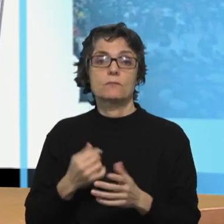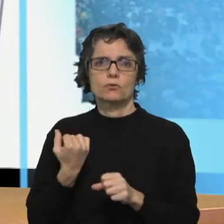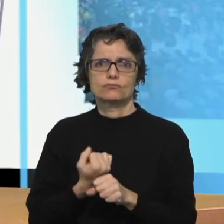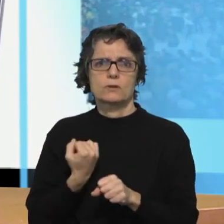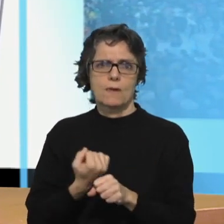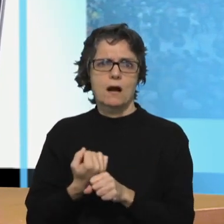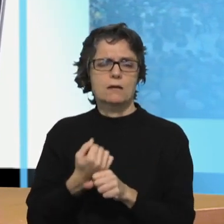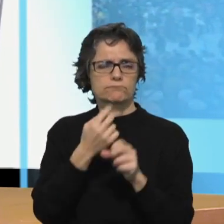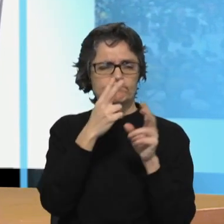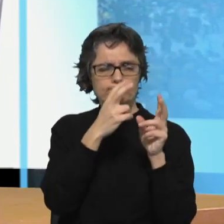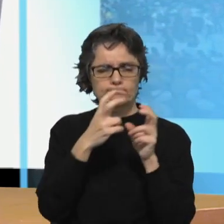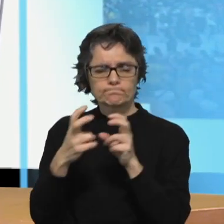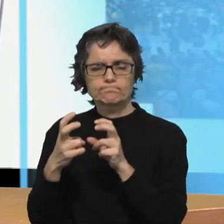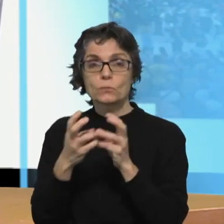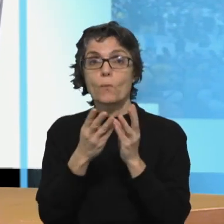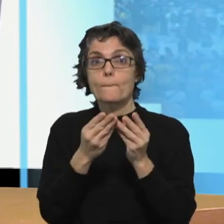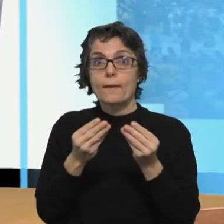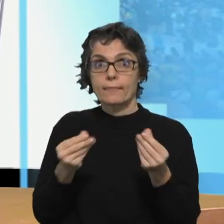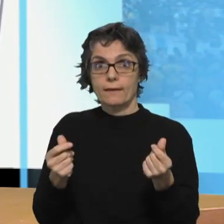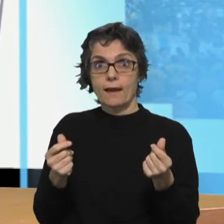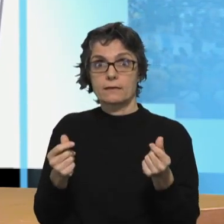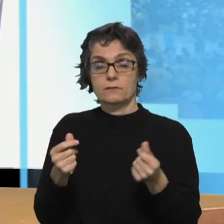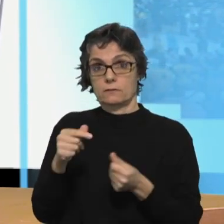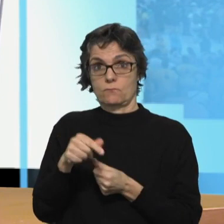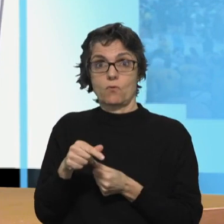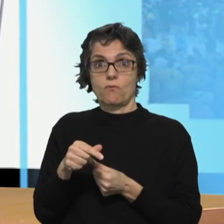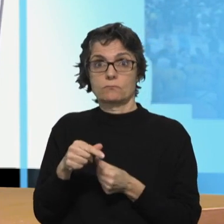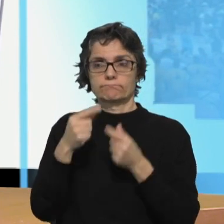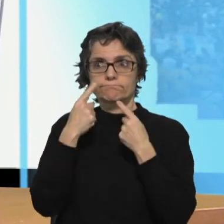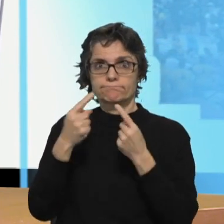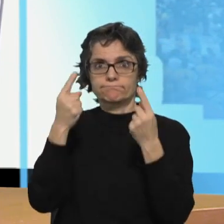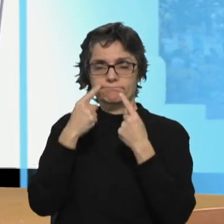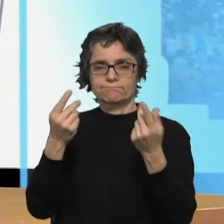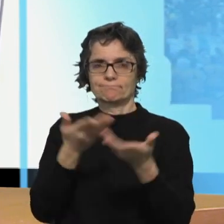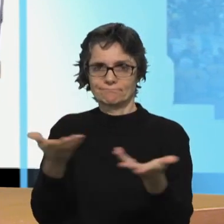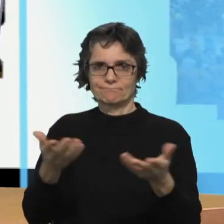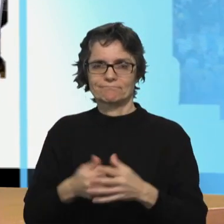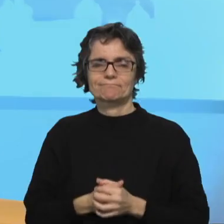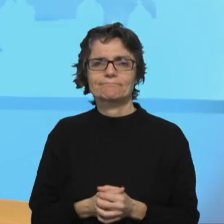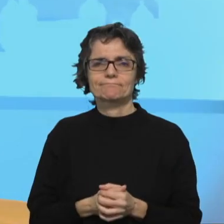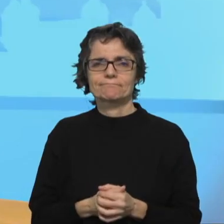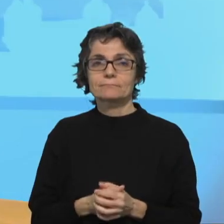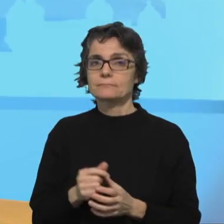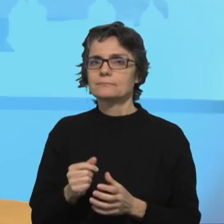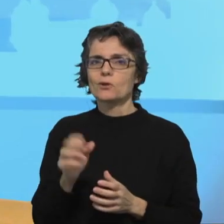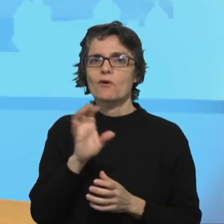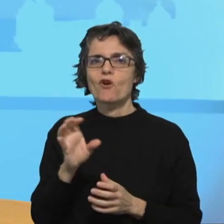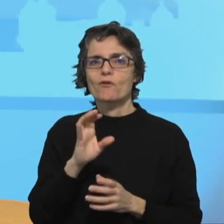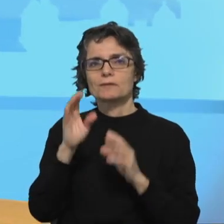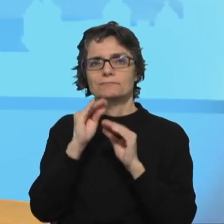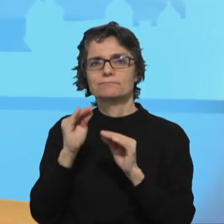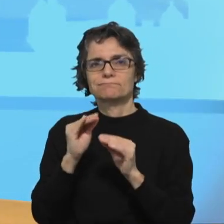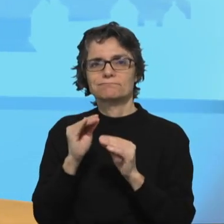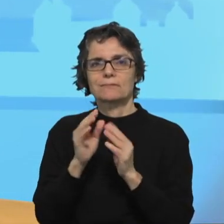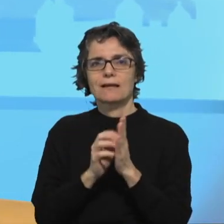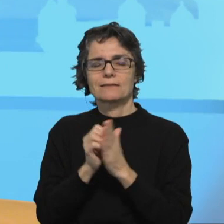discernimento, aparecem estes materiais que agora começam a ser editados. Desde logo uma catequese que agora não se quer tanto